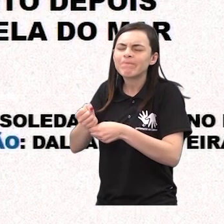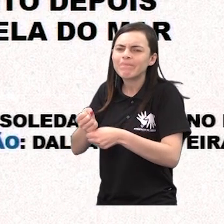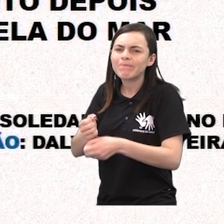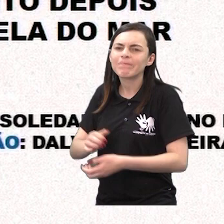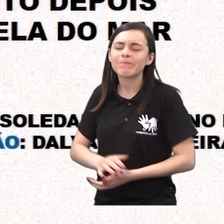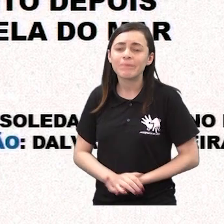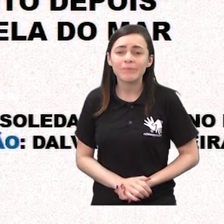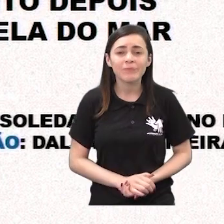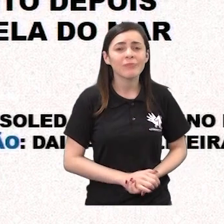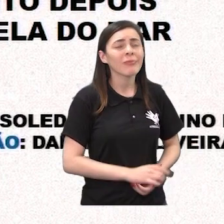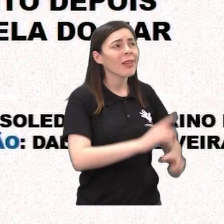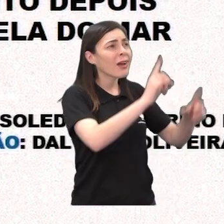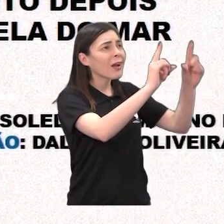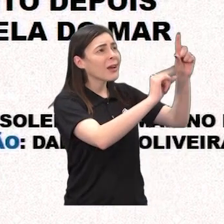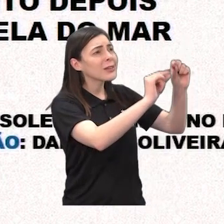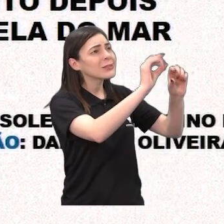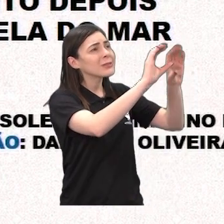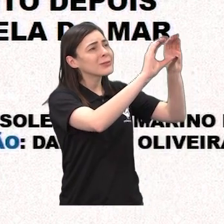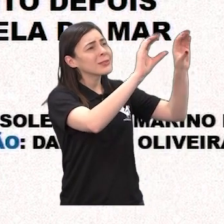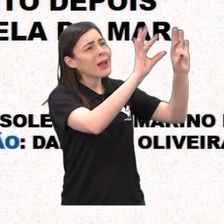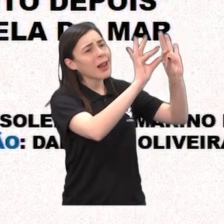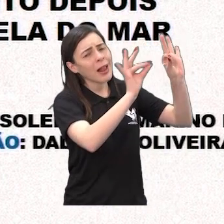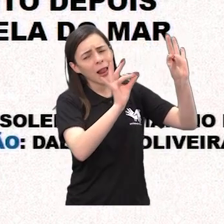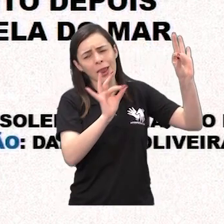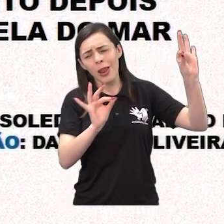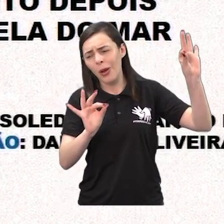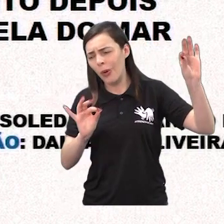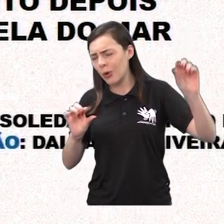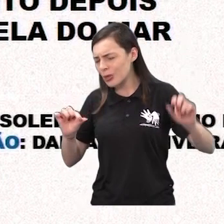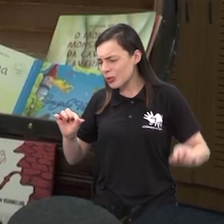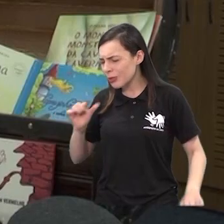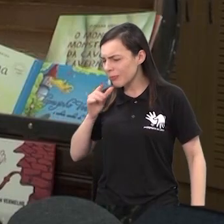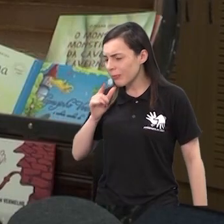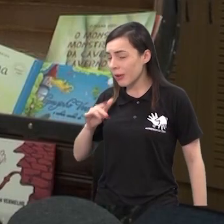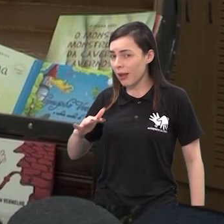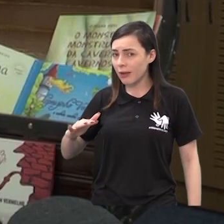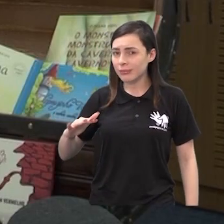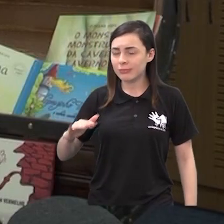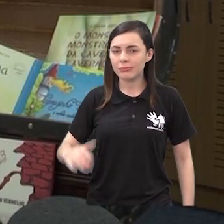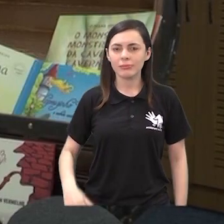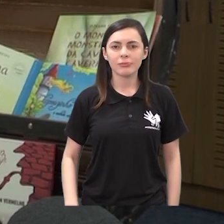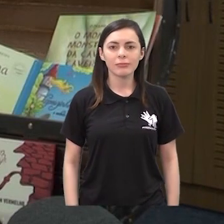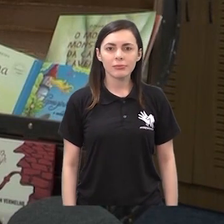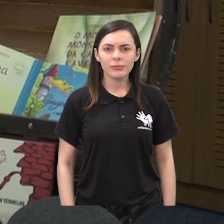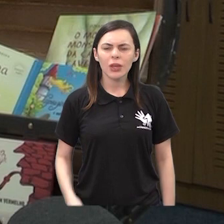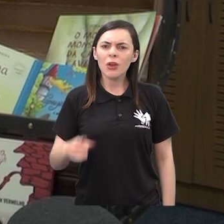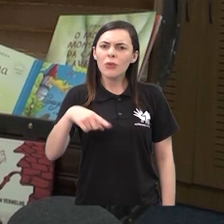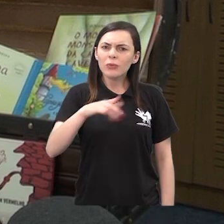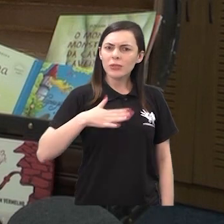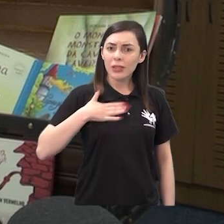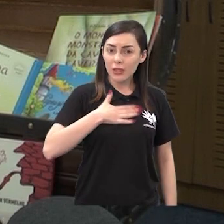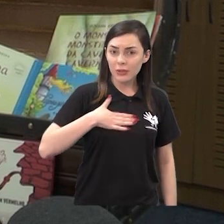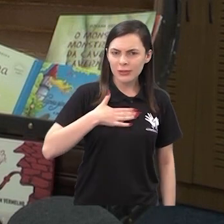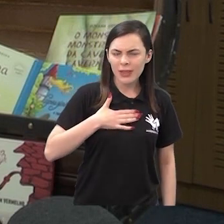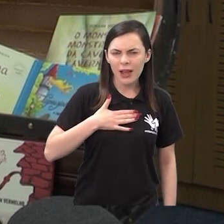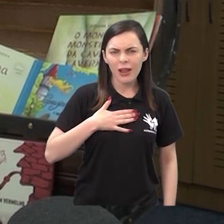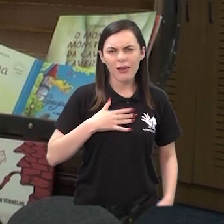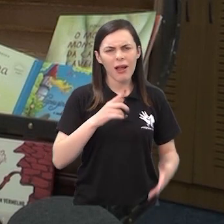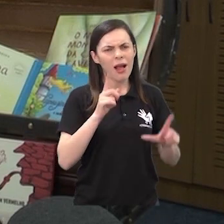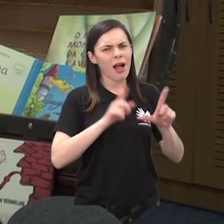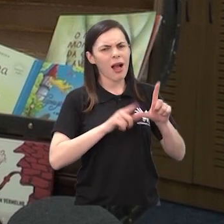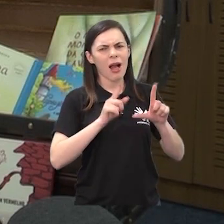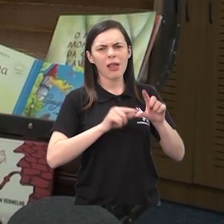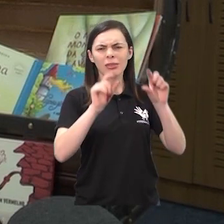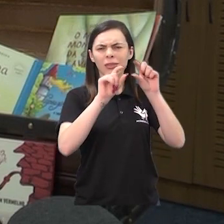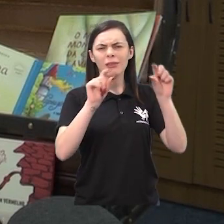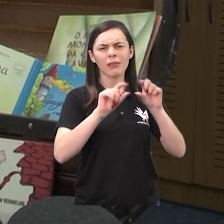anos, ela no céu e ele no mar. Pessoal, gostaram da música? Eu acho linda essa letra,